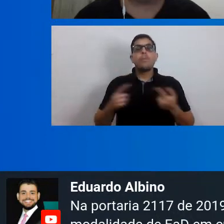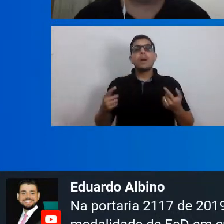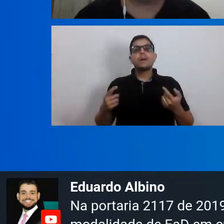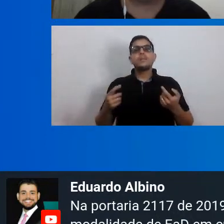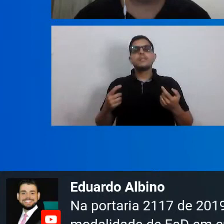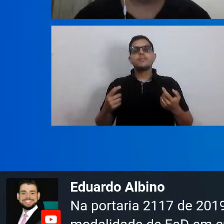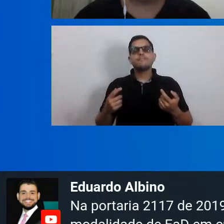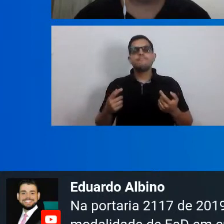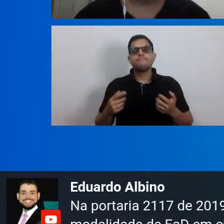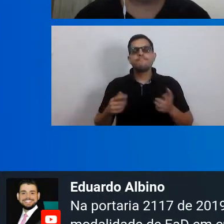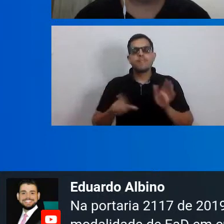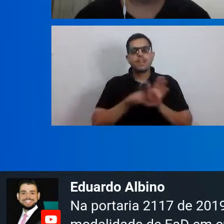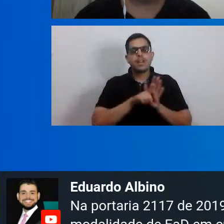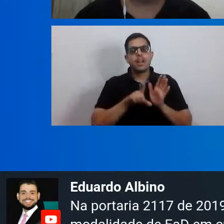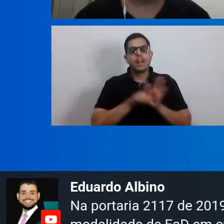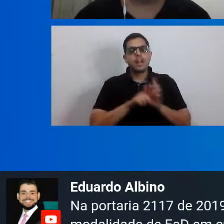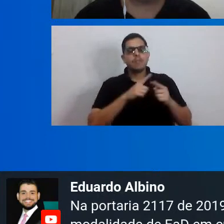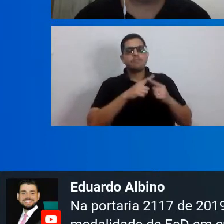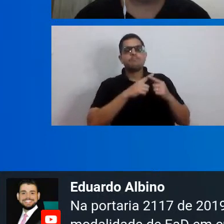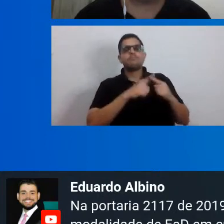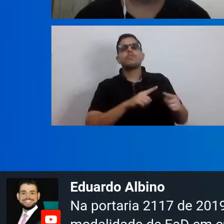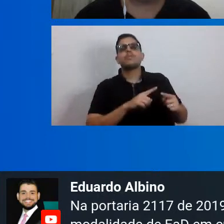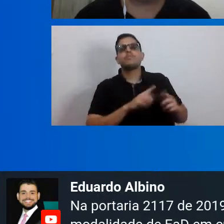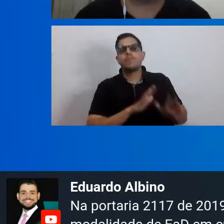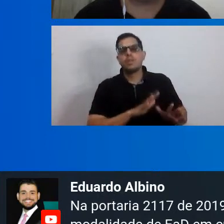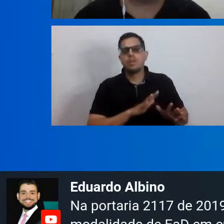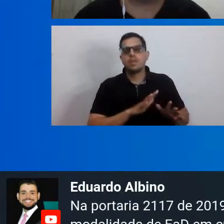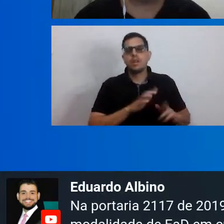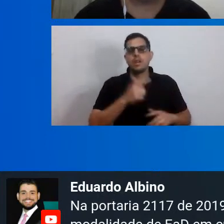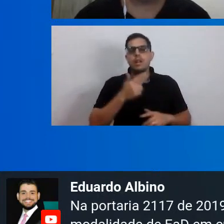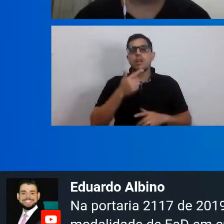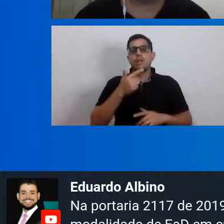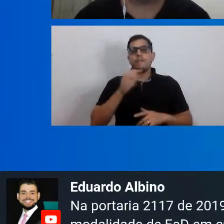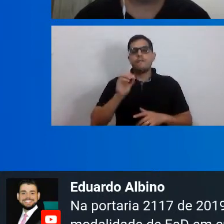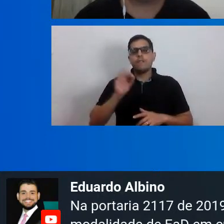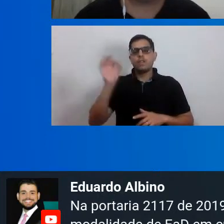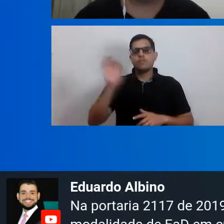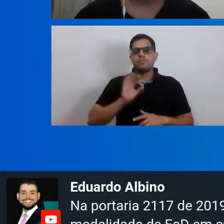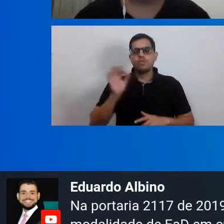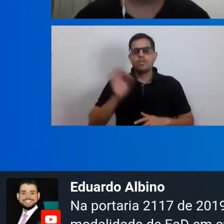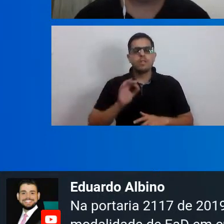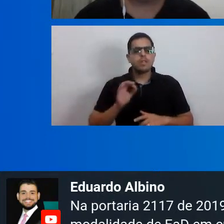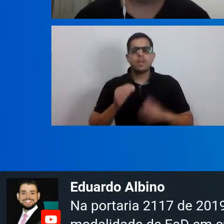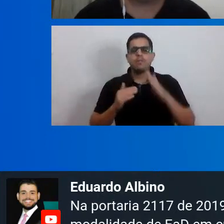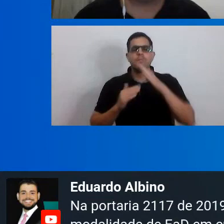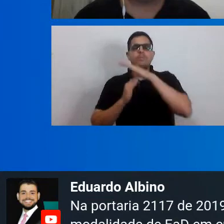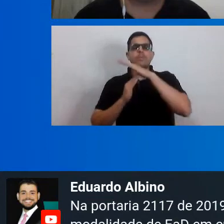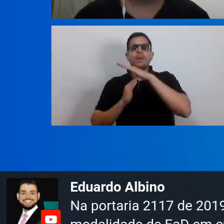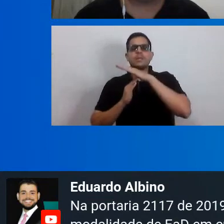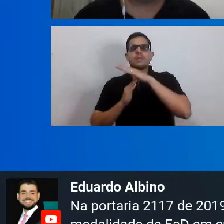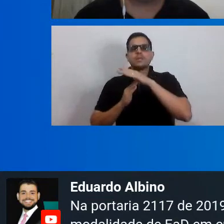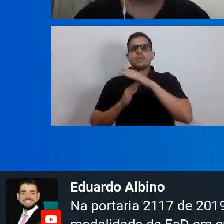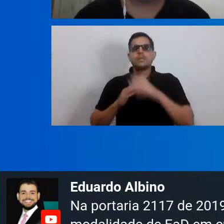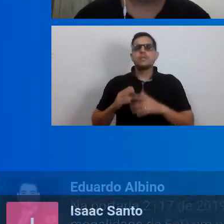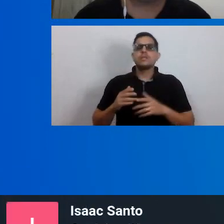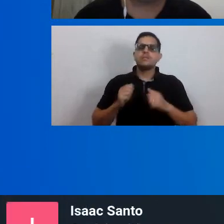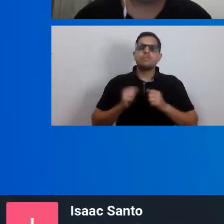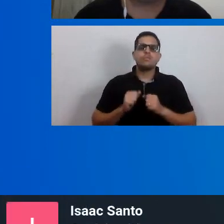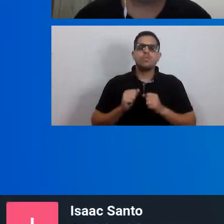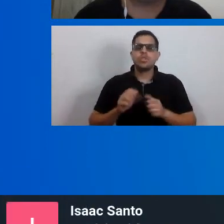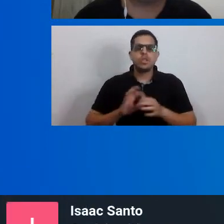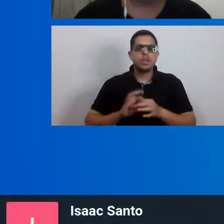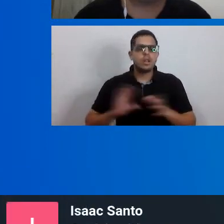para para um limite de 20% para o máximo de possibilidades que as instituições